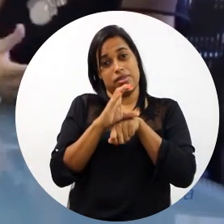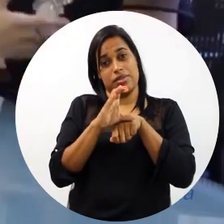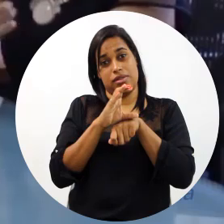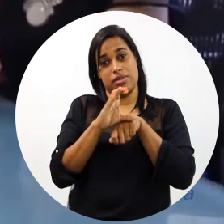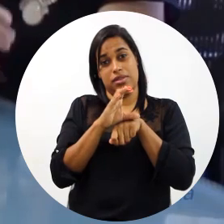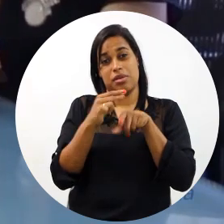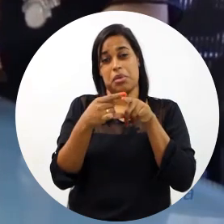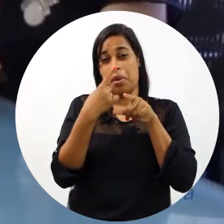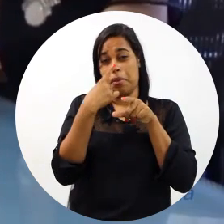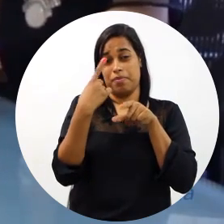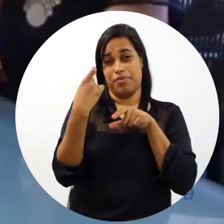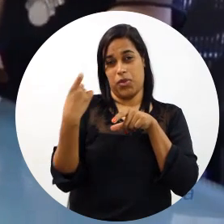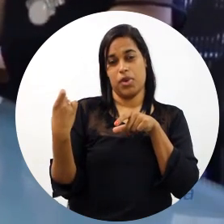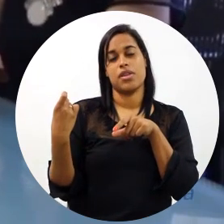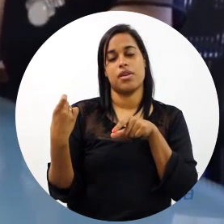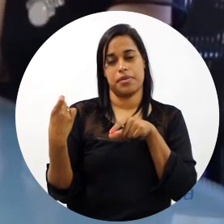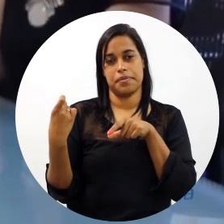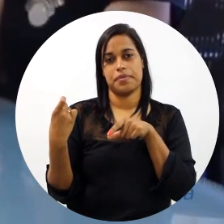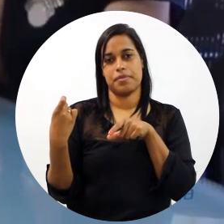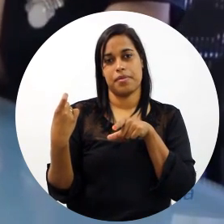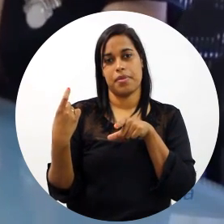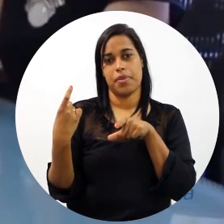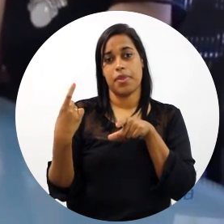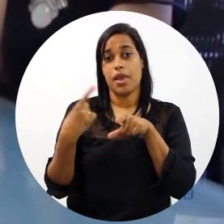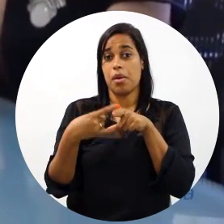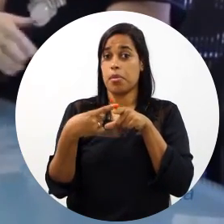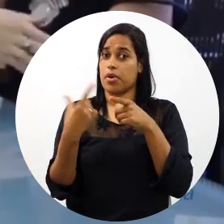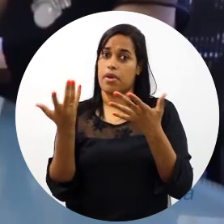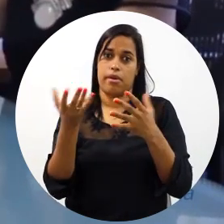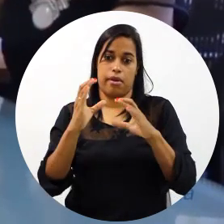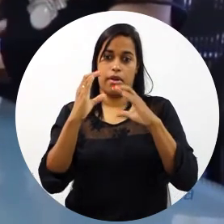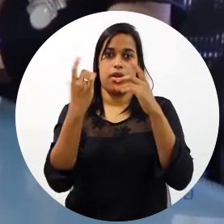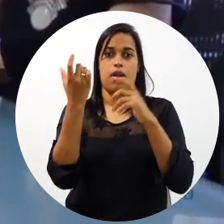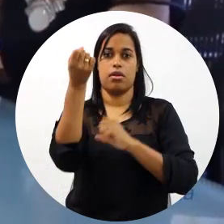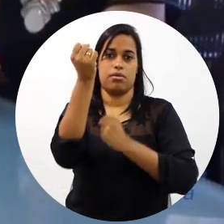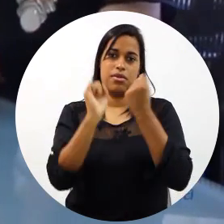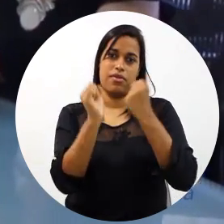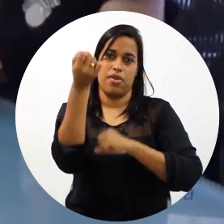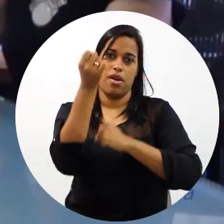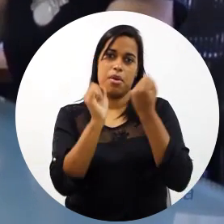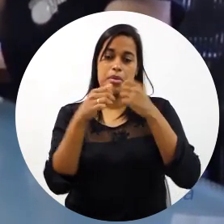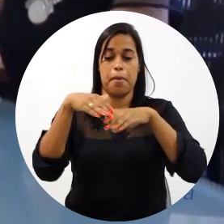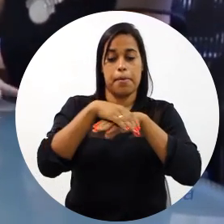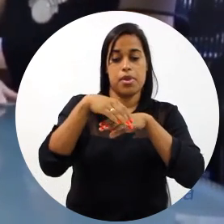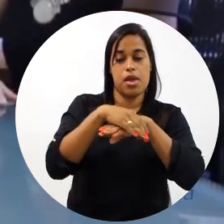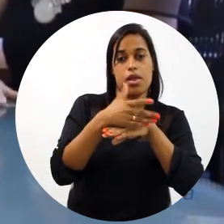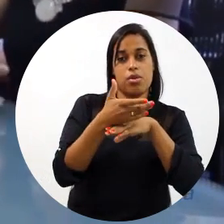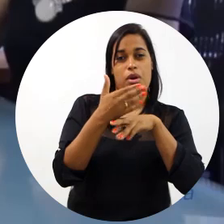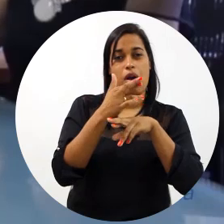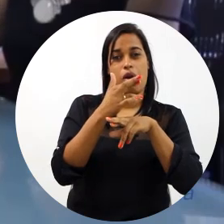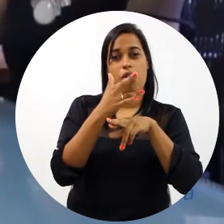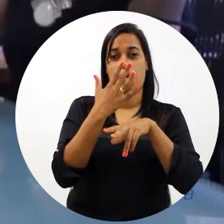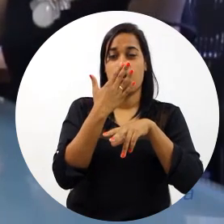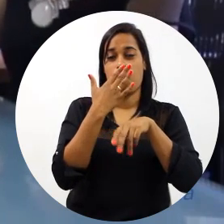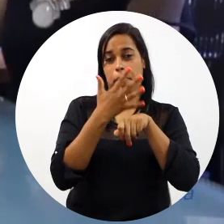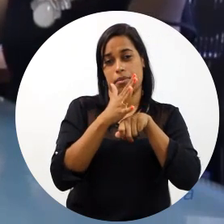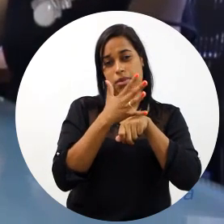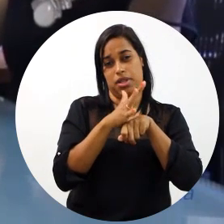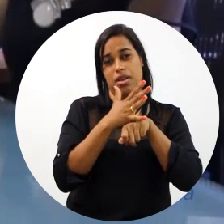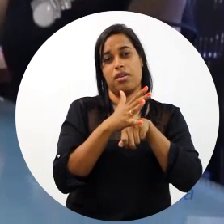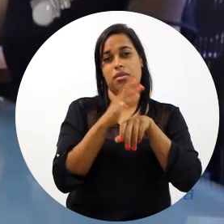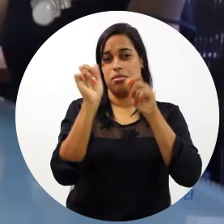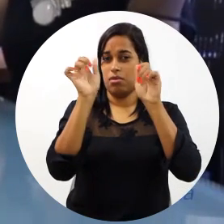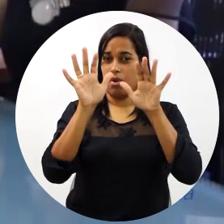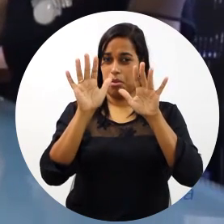tanta poeira. Por quê? Porque era parte do local, você estava lá andando, o sapato preto virou branco, enfim. E aí a